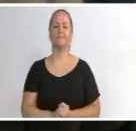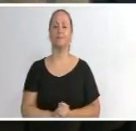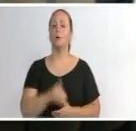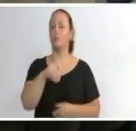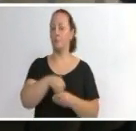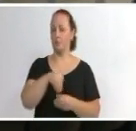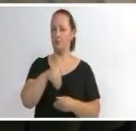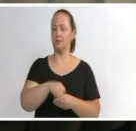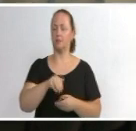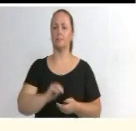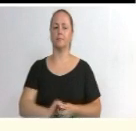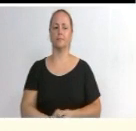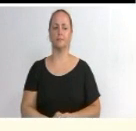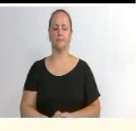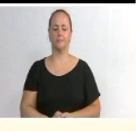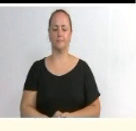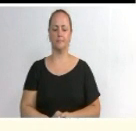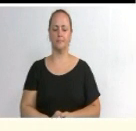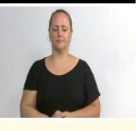Em votação.